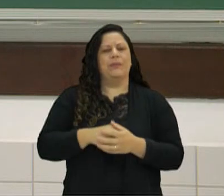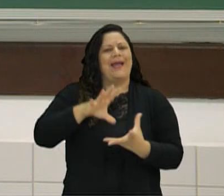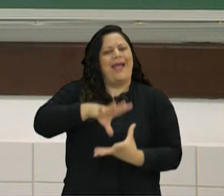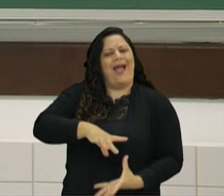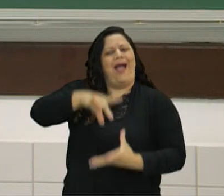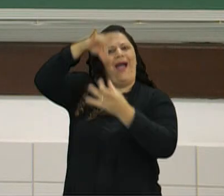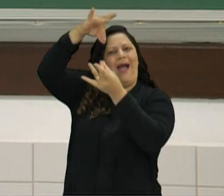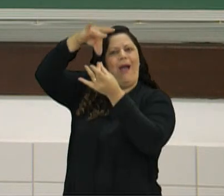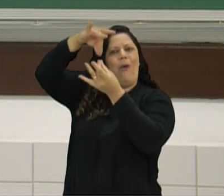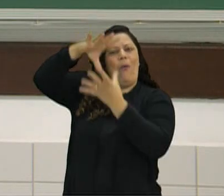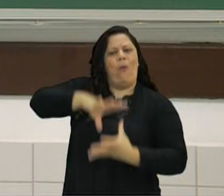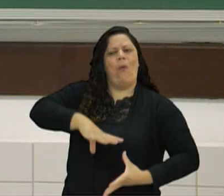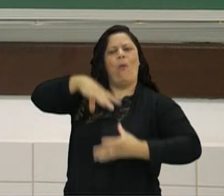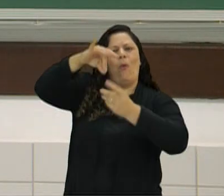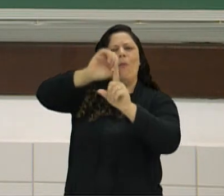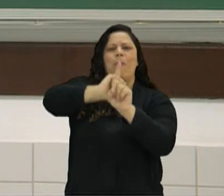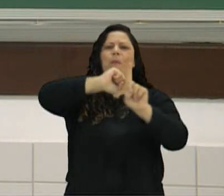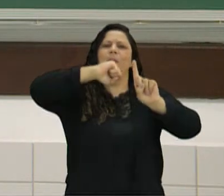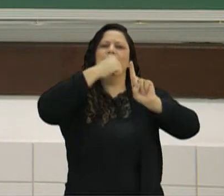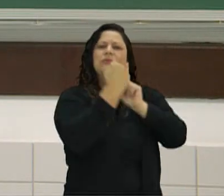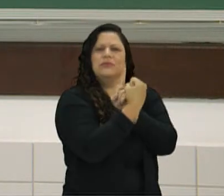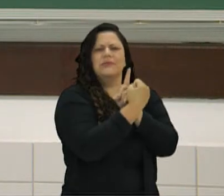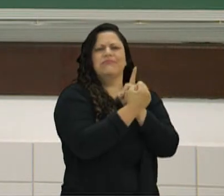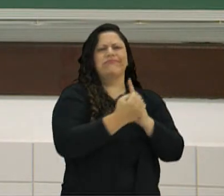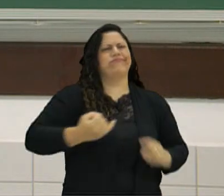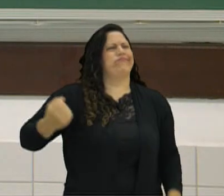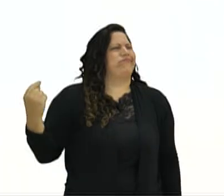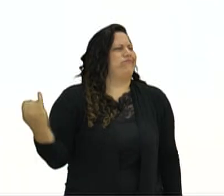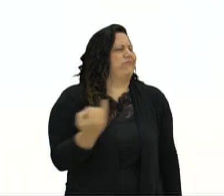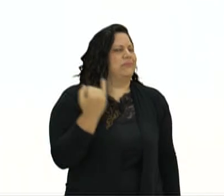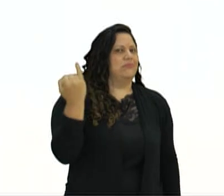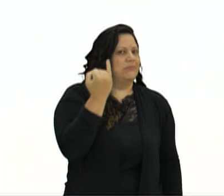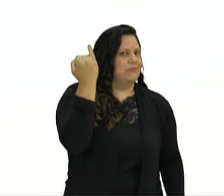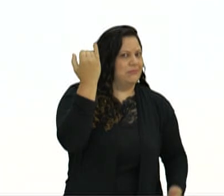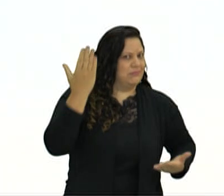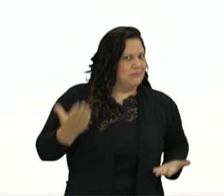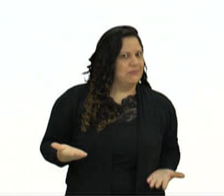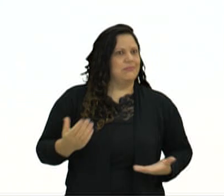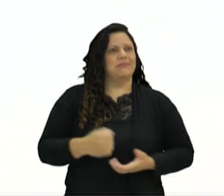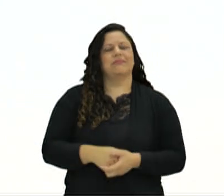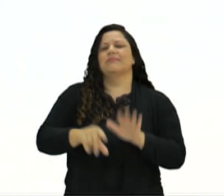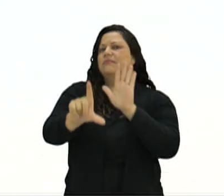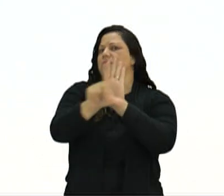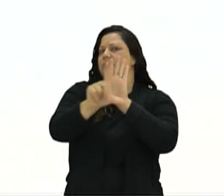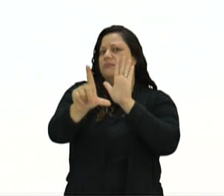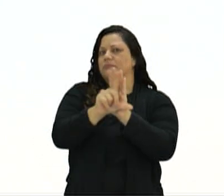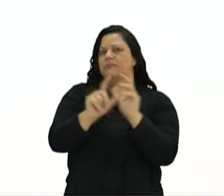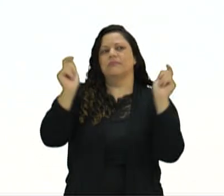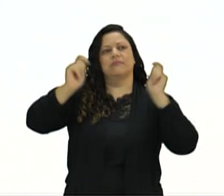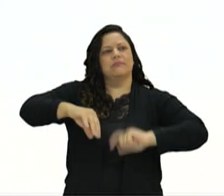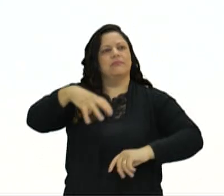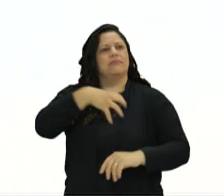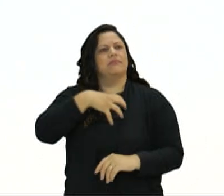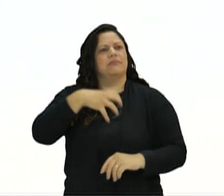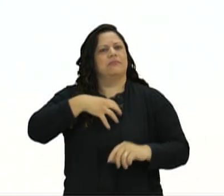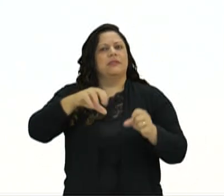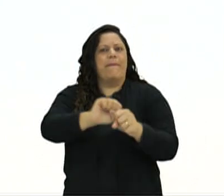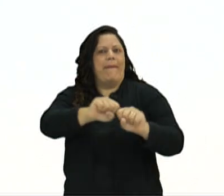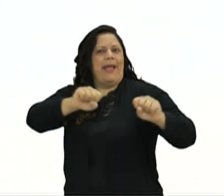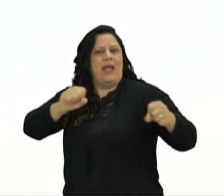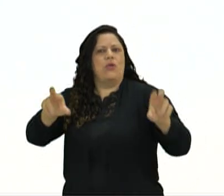uma sociedade, ela é importantíssima. Então, vejam, as leis, no sentido mais amplo, são